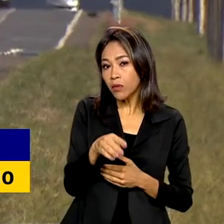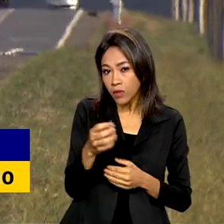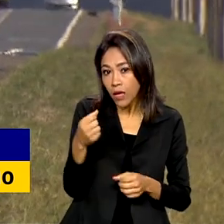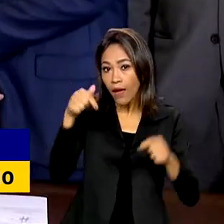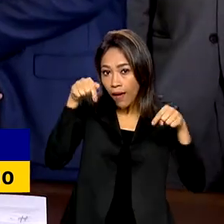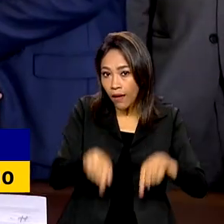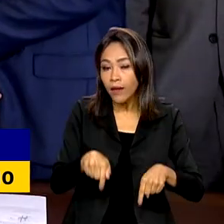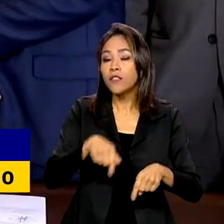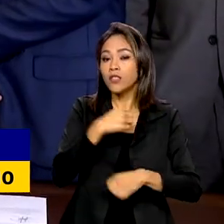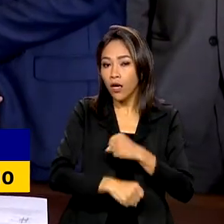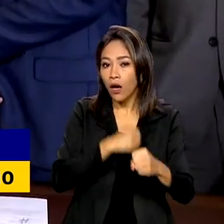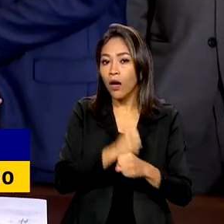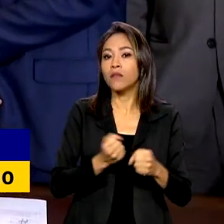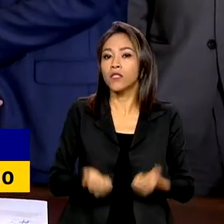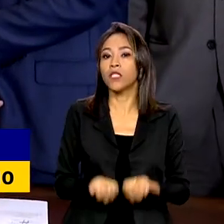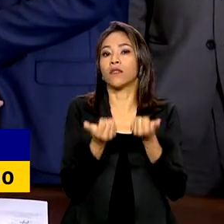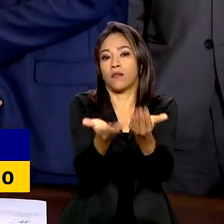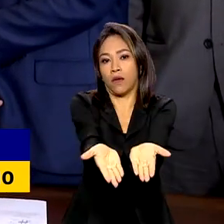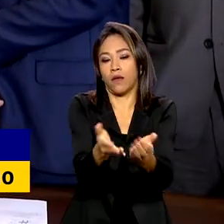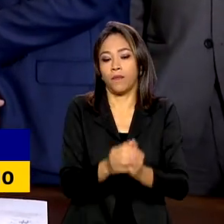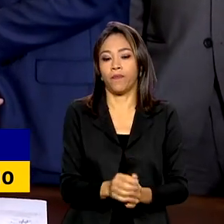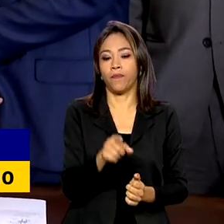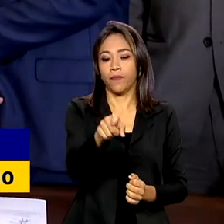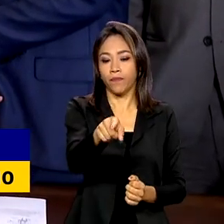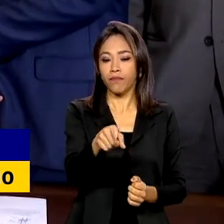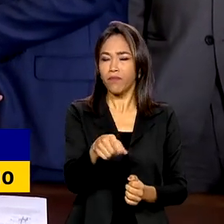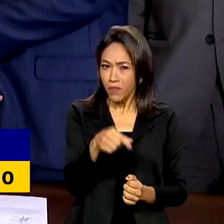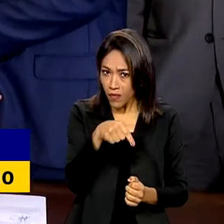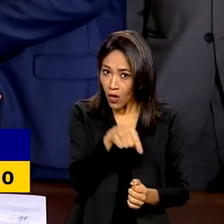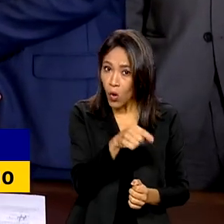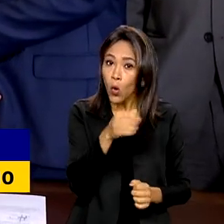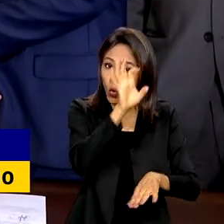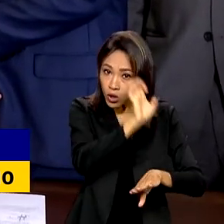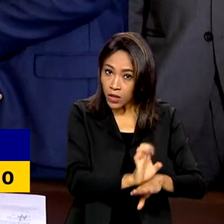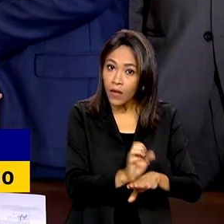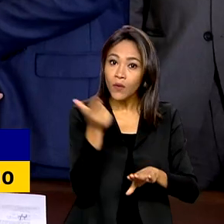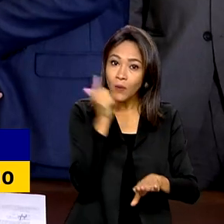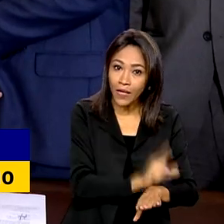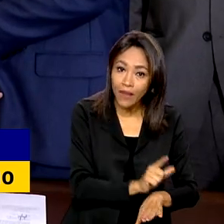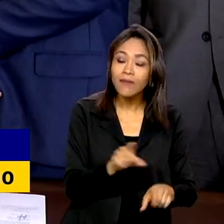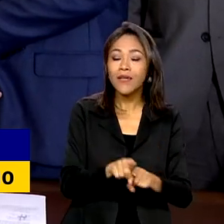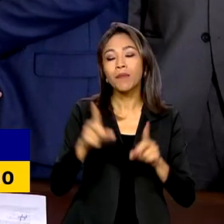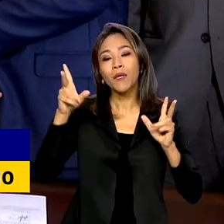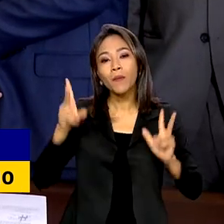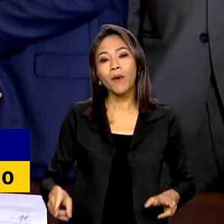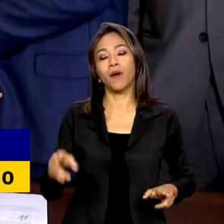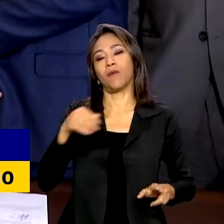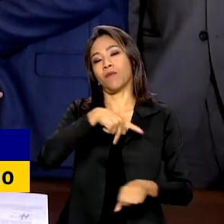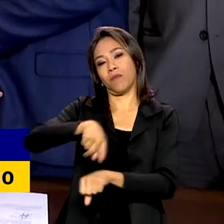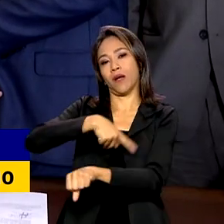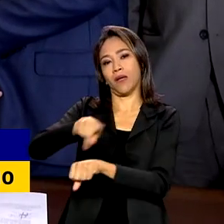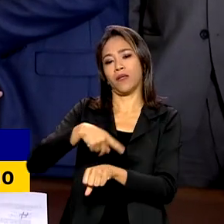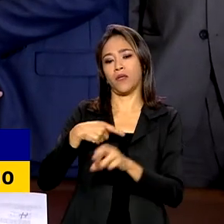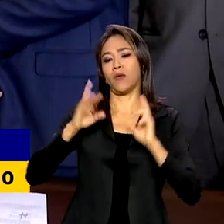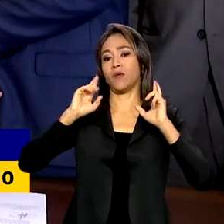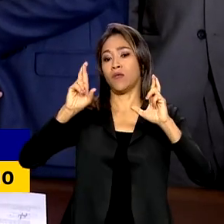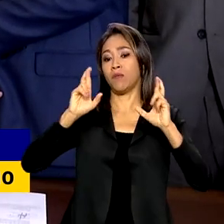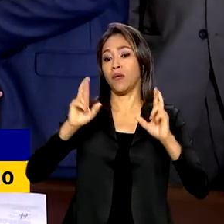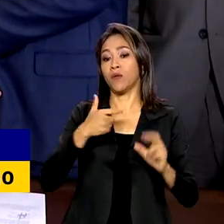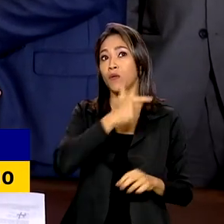este ano. O povo do Mato Grosso vai ganhar o povo do Brasil, isso. Eu espero que em outros estados possa acontecer essa